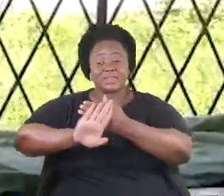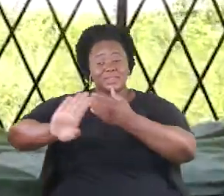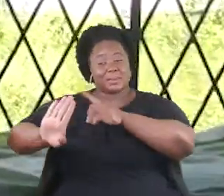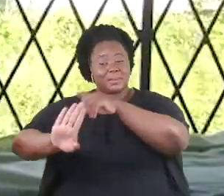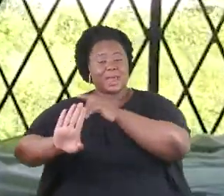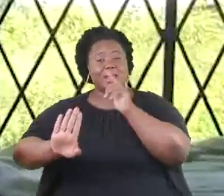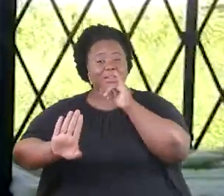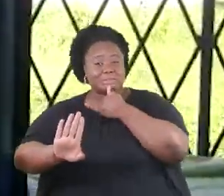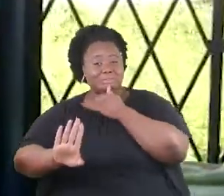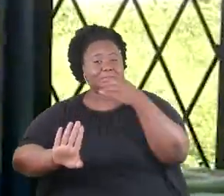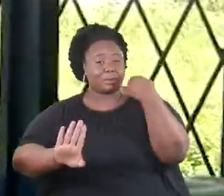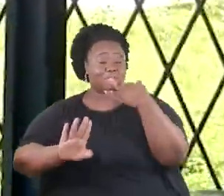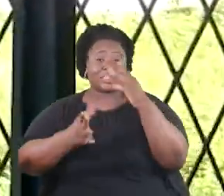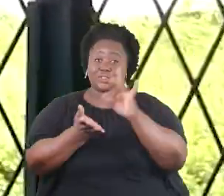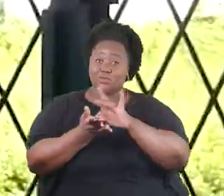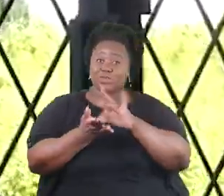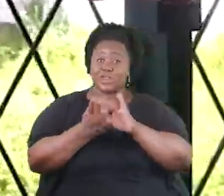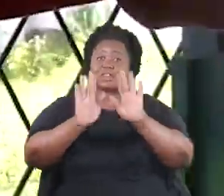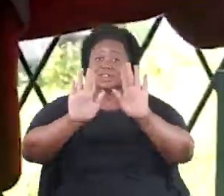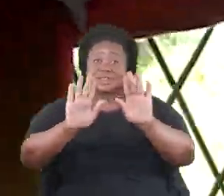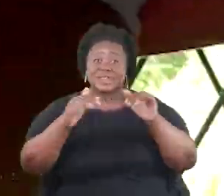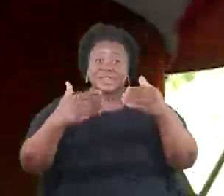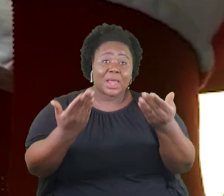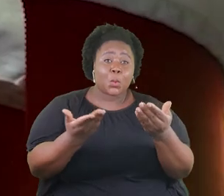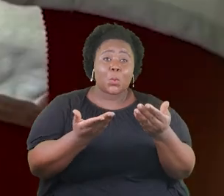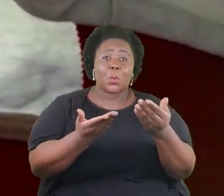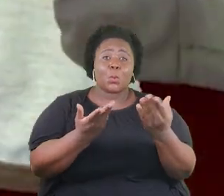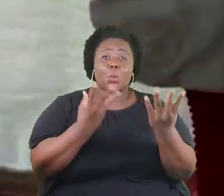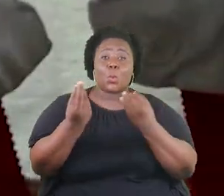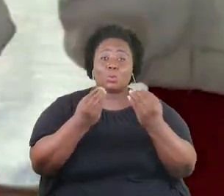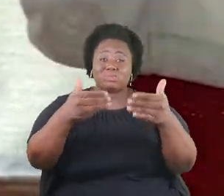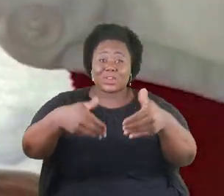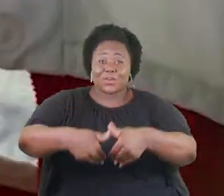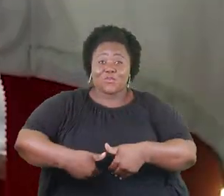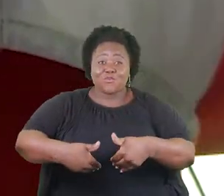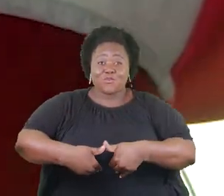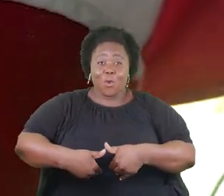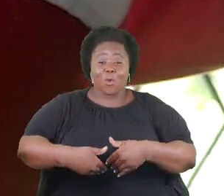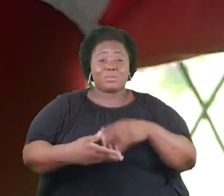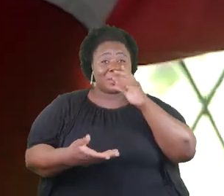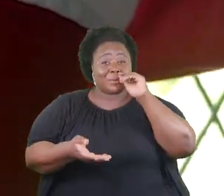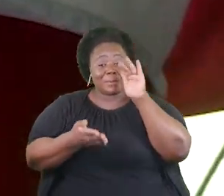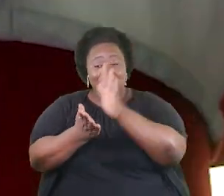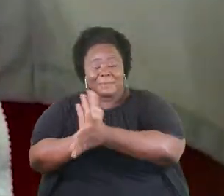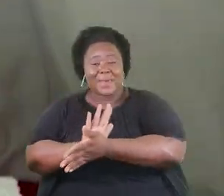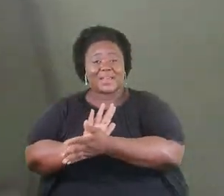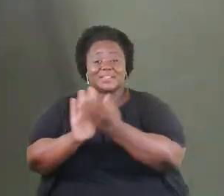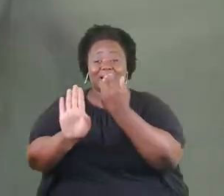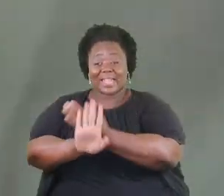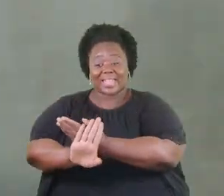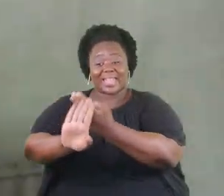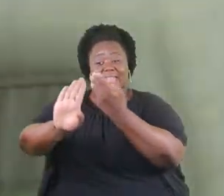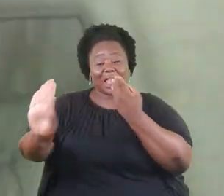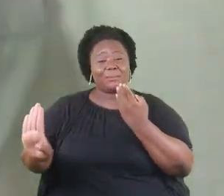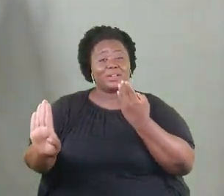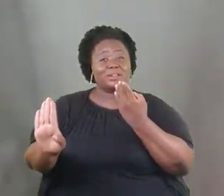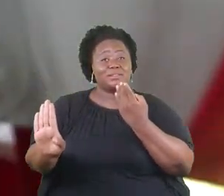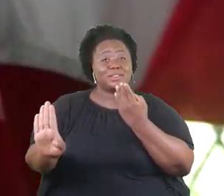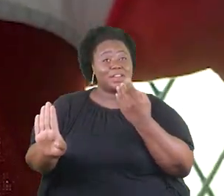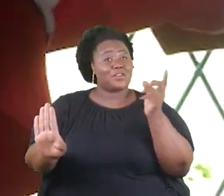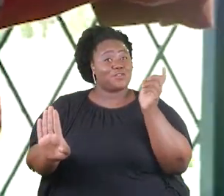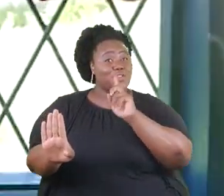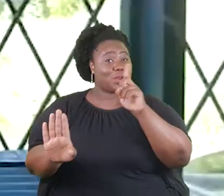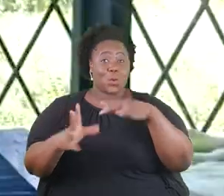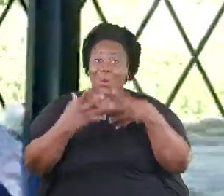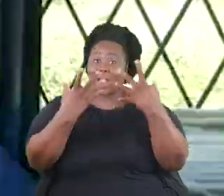fúnebre. Portanto, enquanto houver fome, preconceitos, exclusões e negação ao